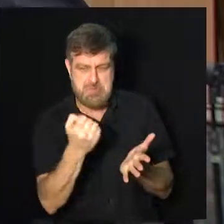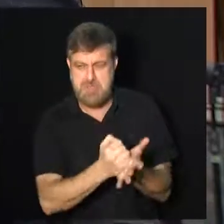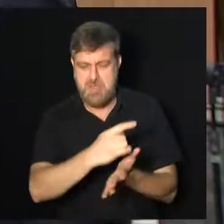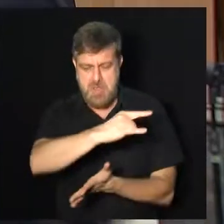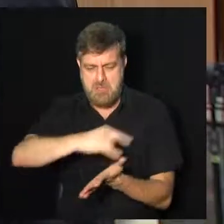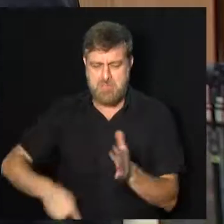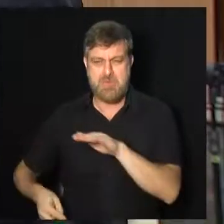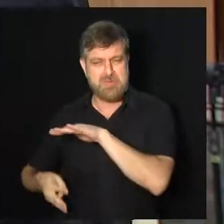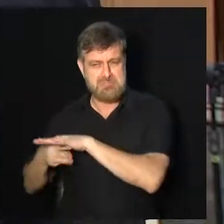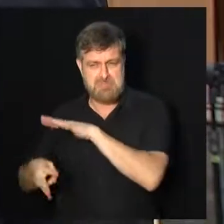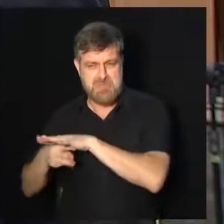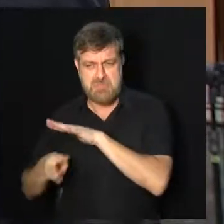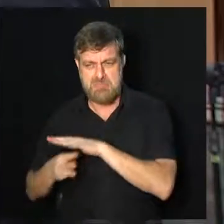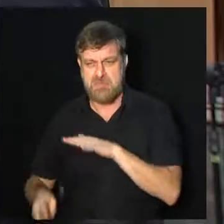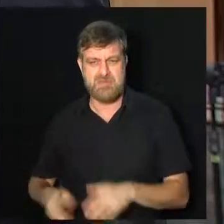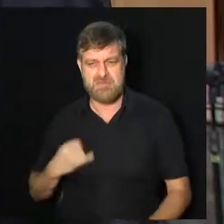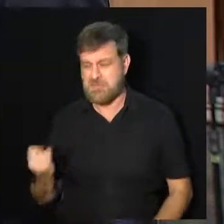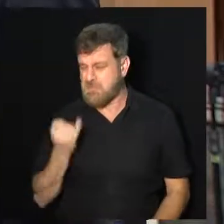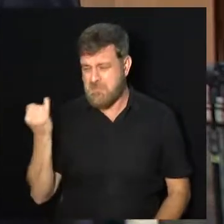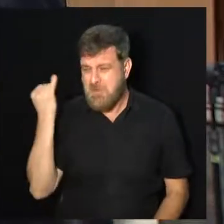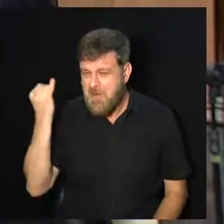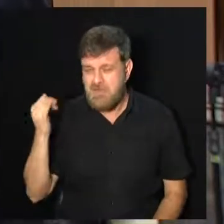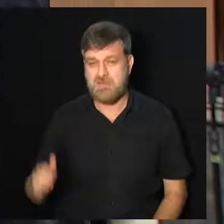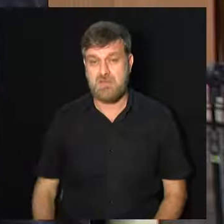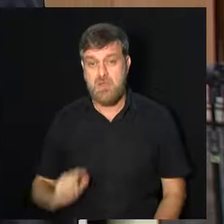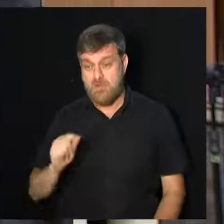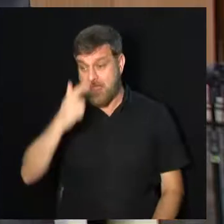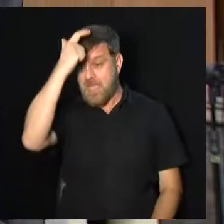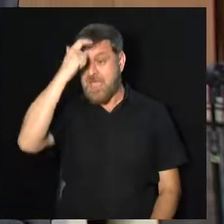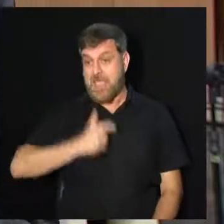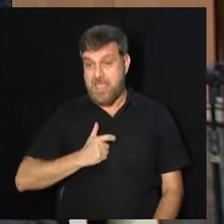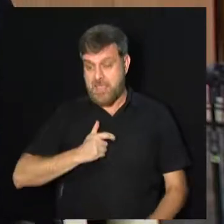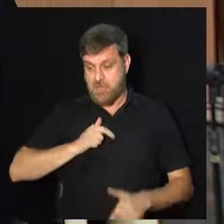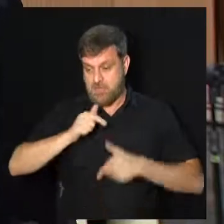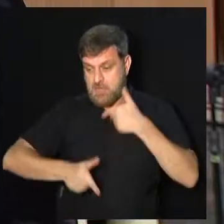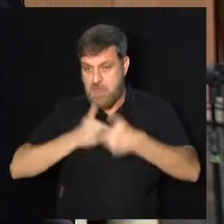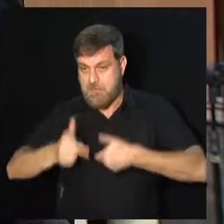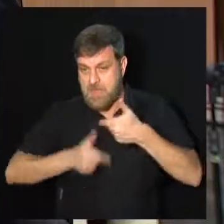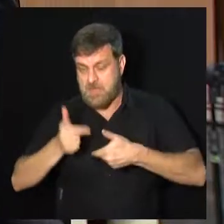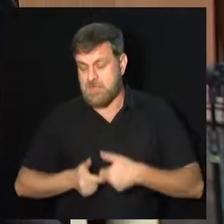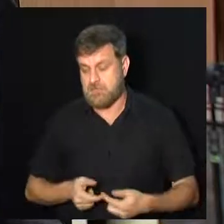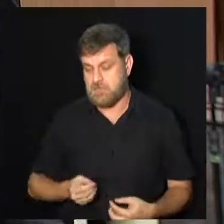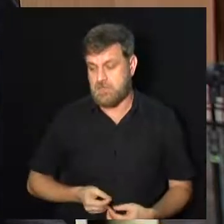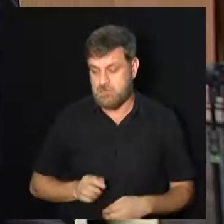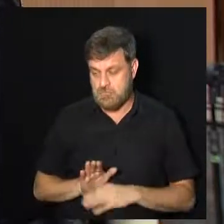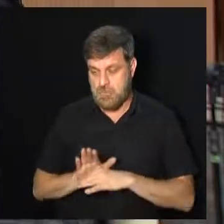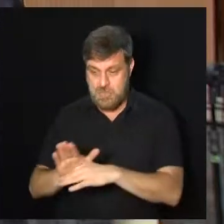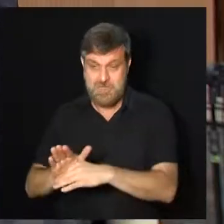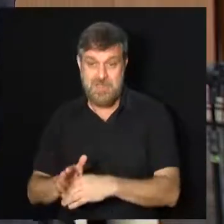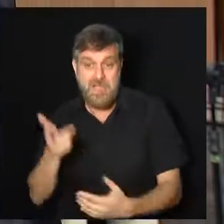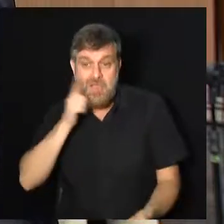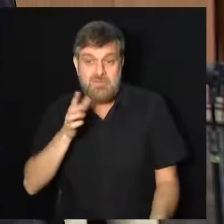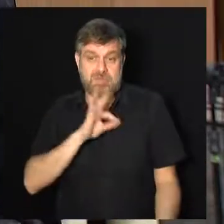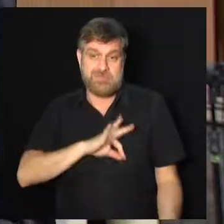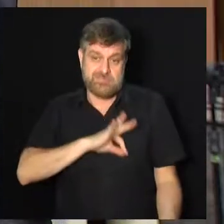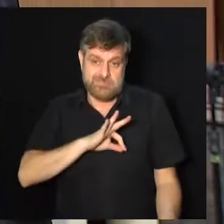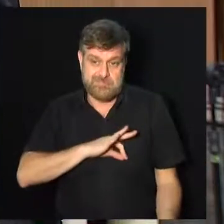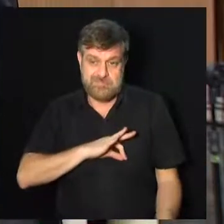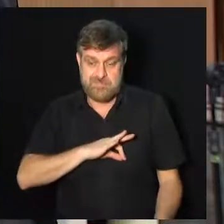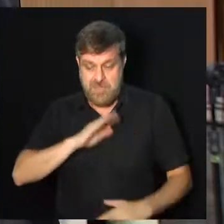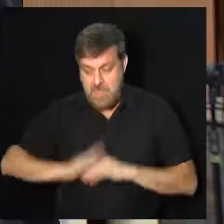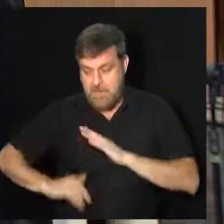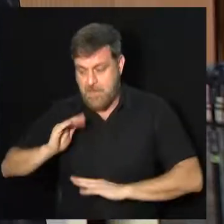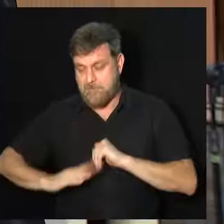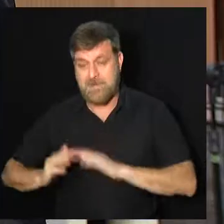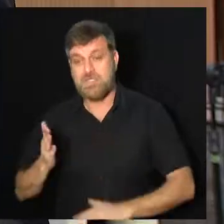de prestação de serviço, se é um MEI. O importante é que eu estou empreendendo, eu estou levando o recurso para dentro da minha casa através da minha mão de obra, do